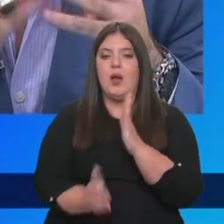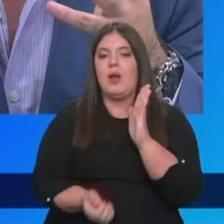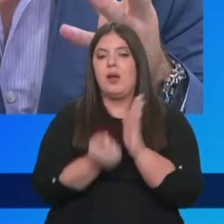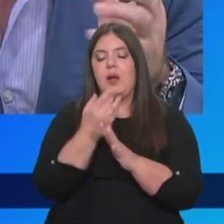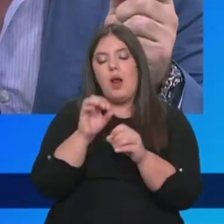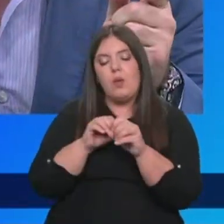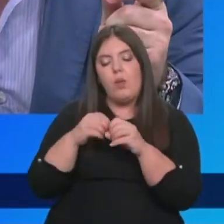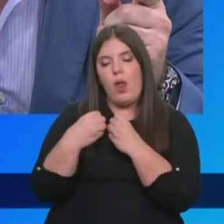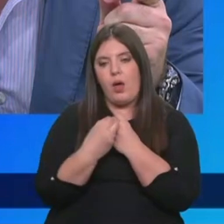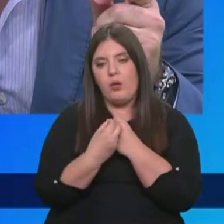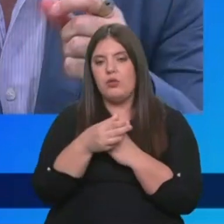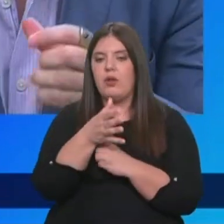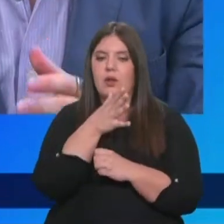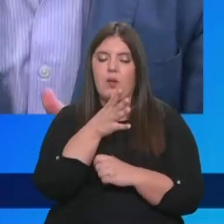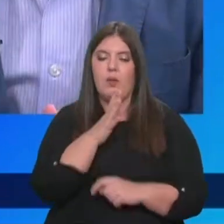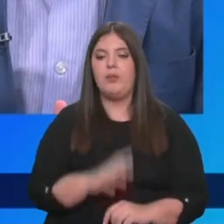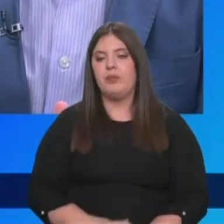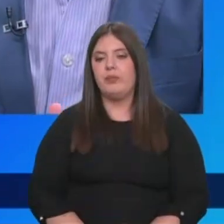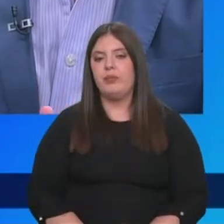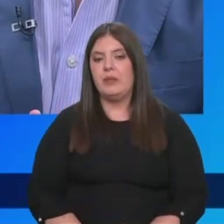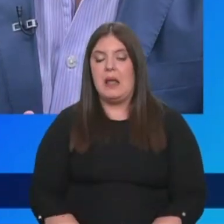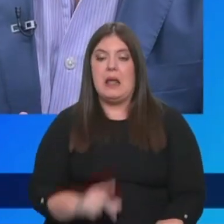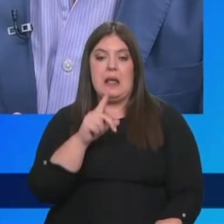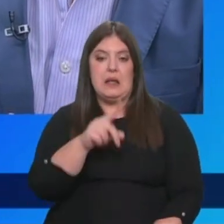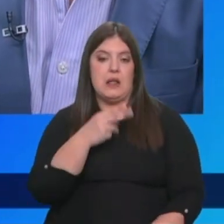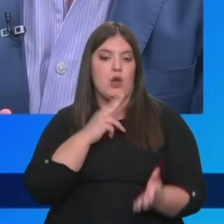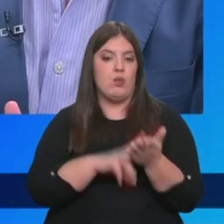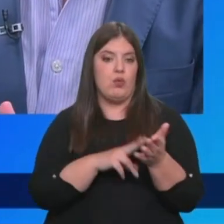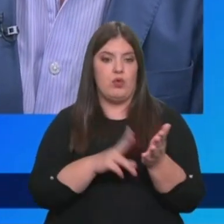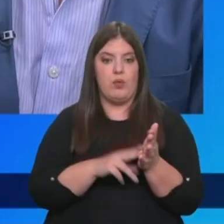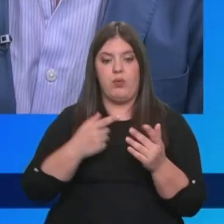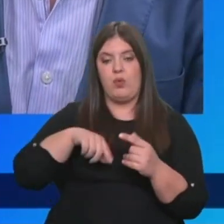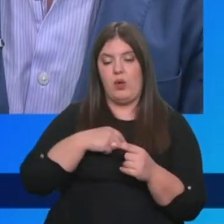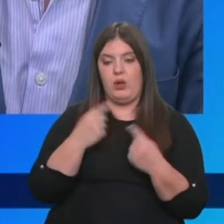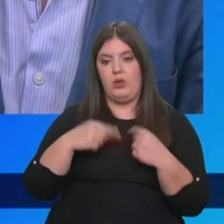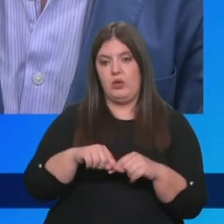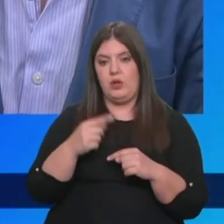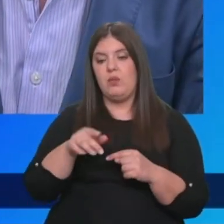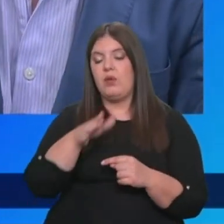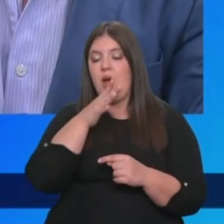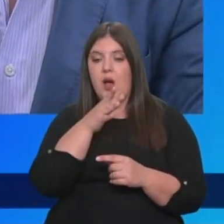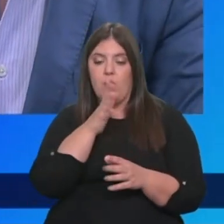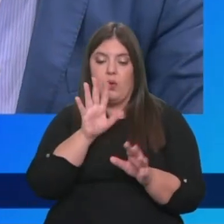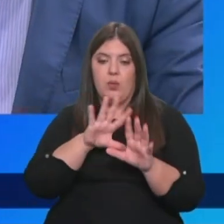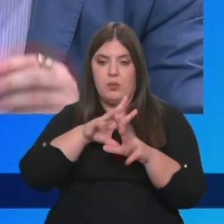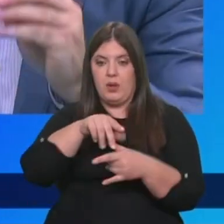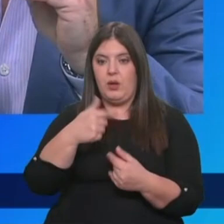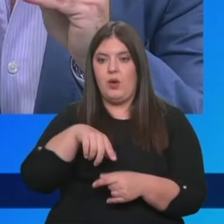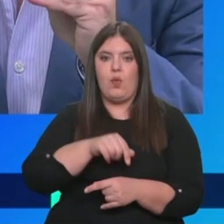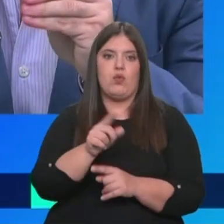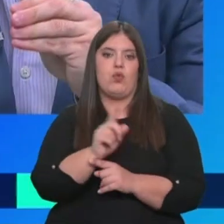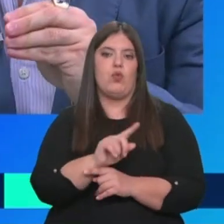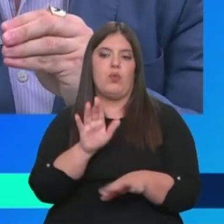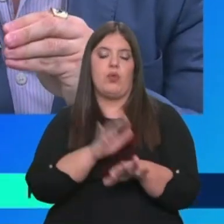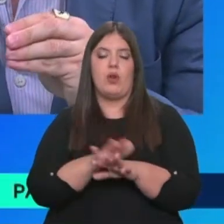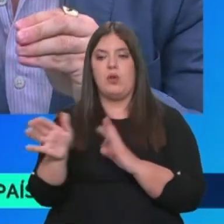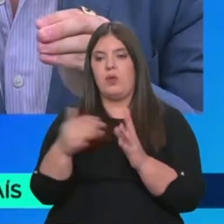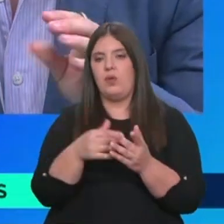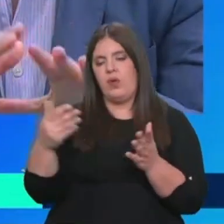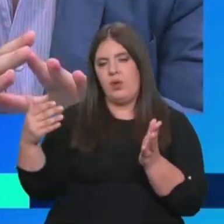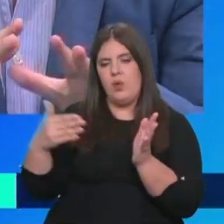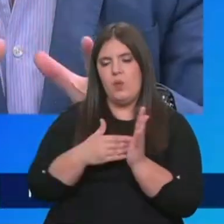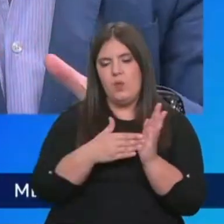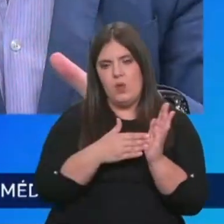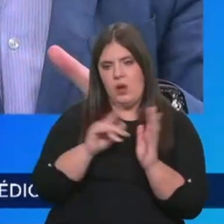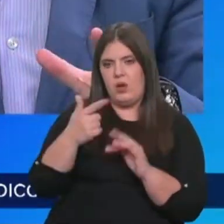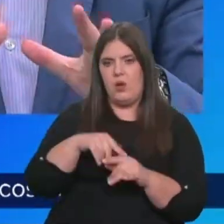de água. Esse é um dos motivos pelo qual nós também temos água no nosso planeta. Não é propriamente pelo vento solar a bater na nossa